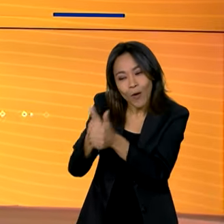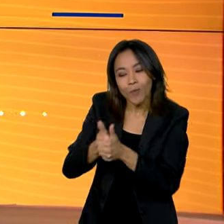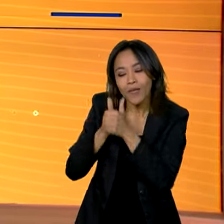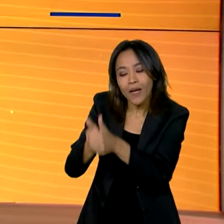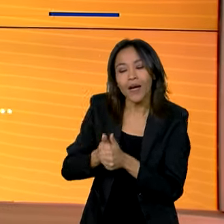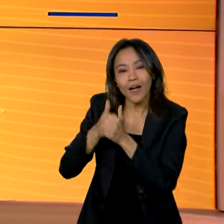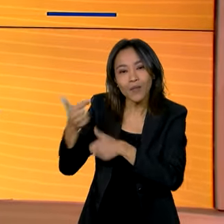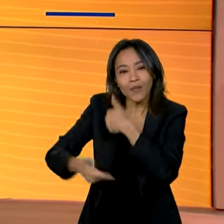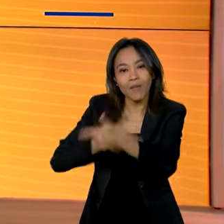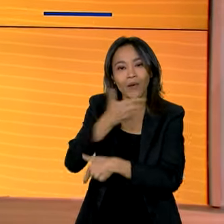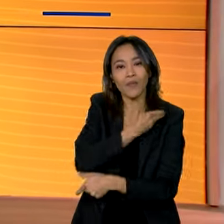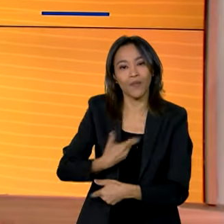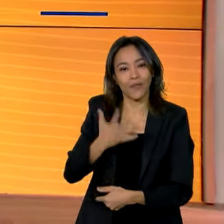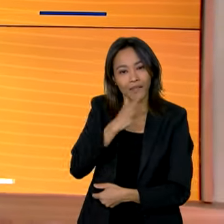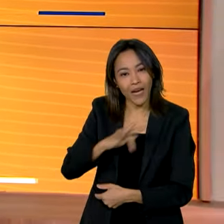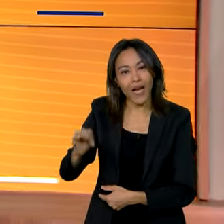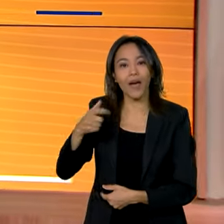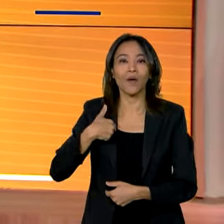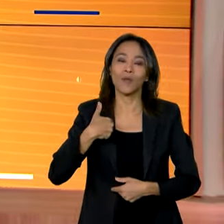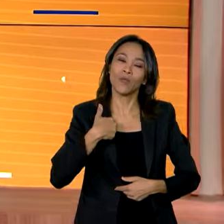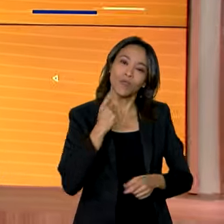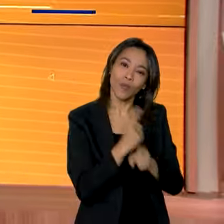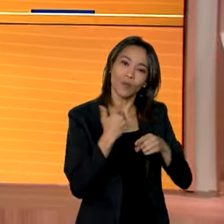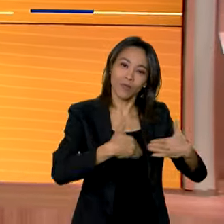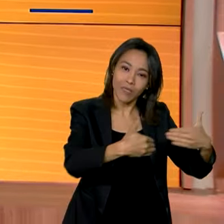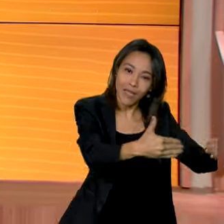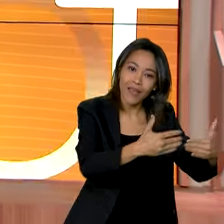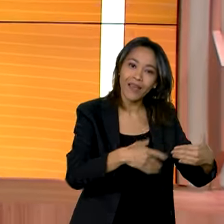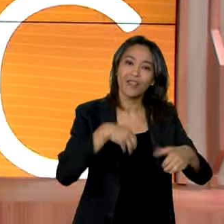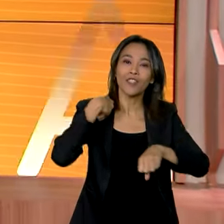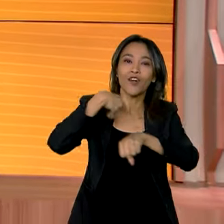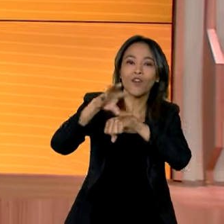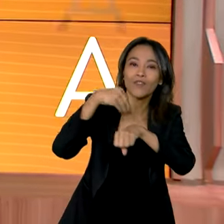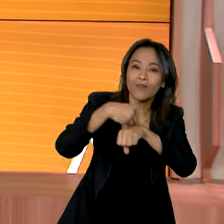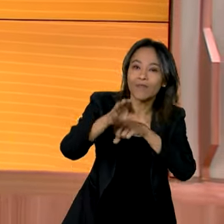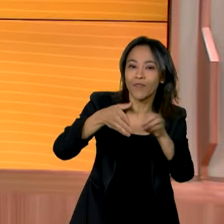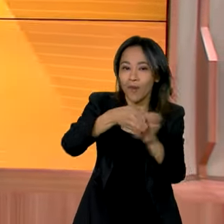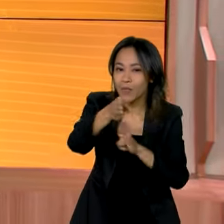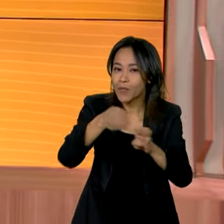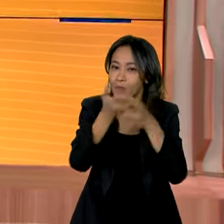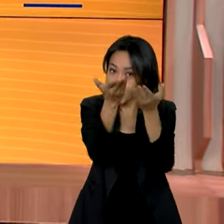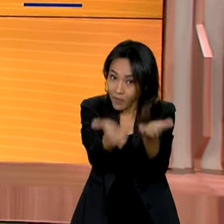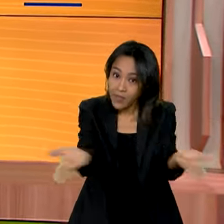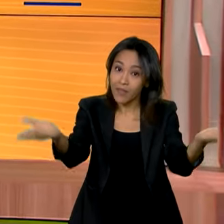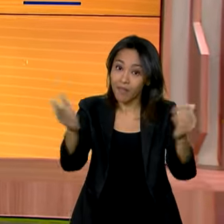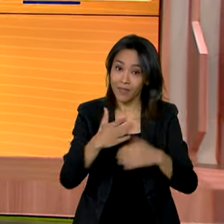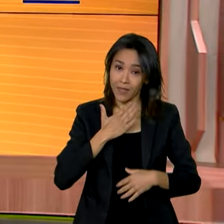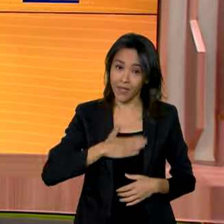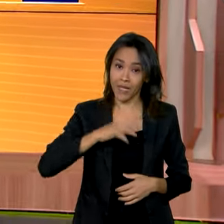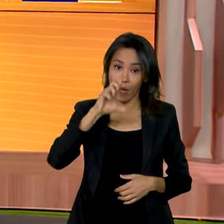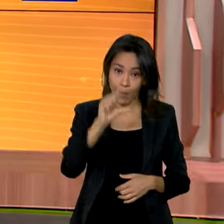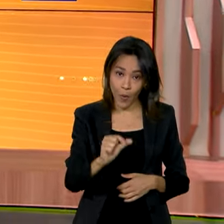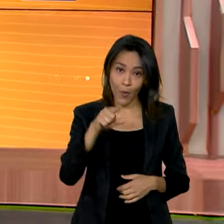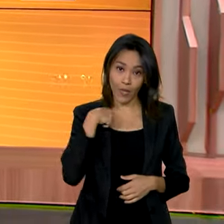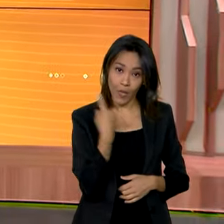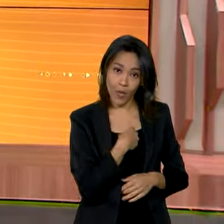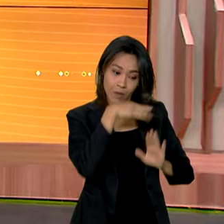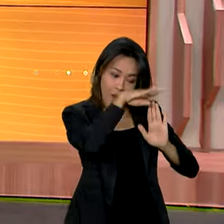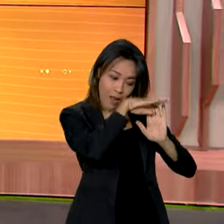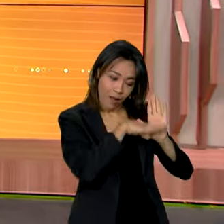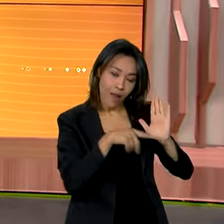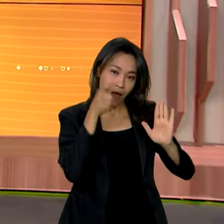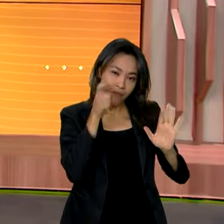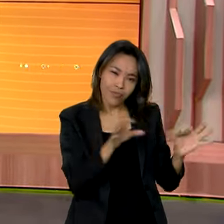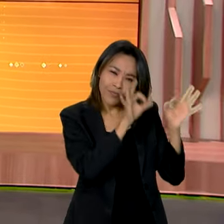do governo federal com eventos ao vivo, dicas e serviços para você, cidadão. Daqui a pouco, na nossa programação, você